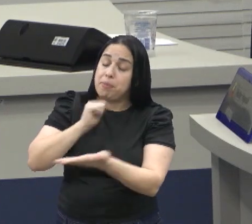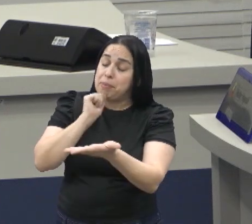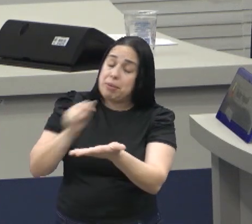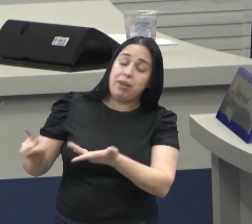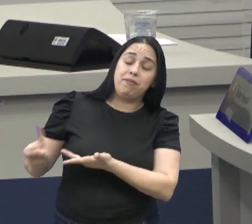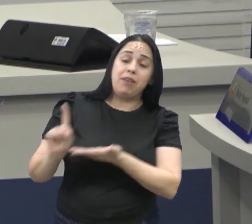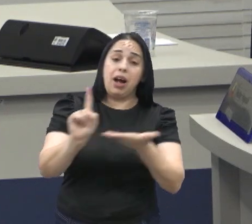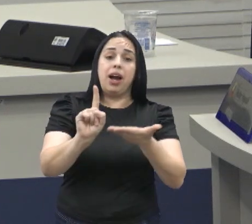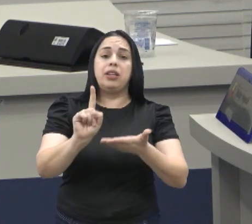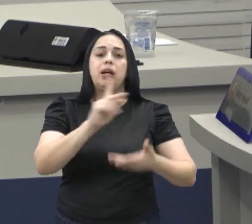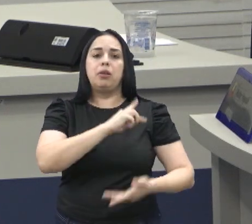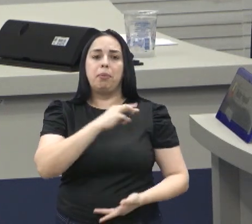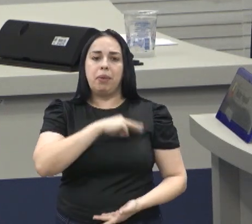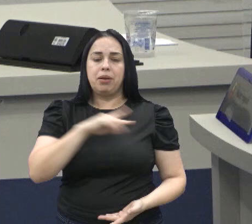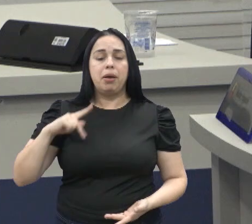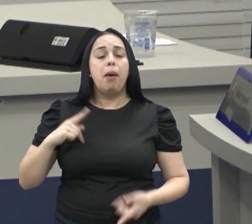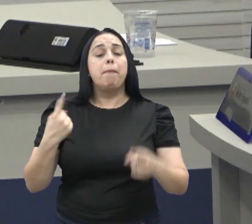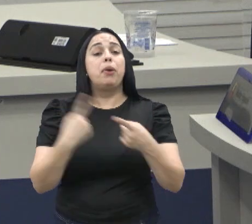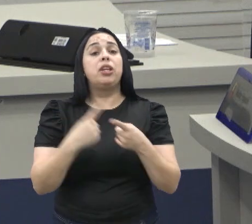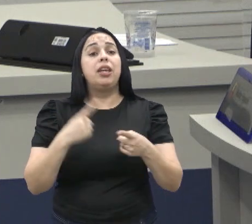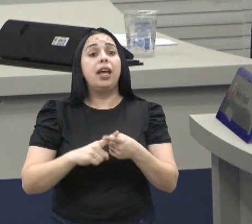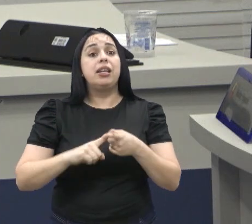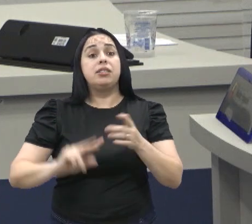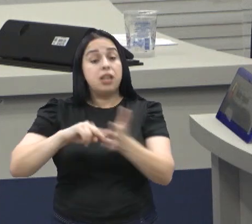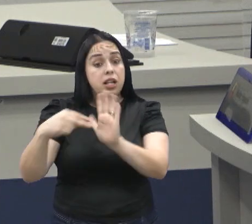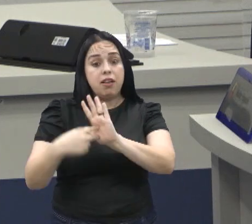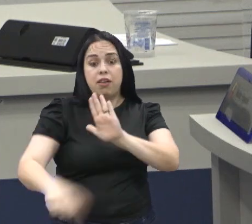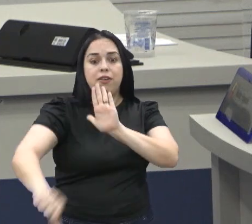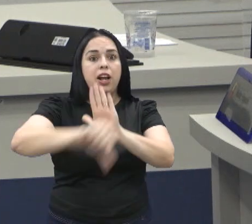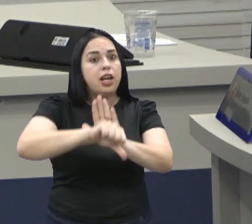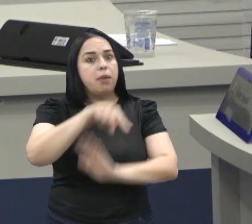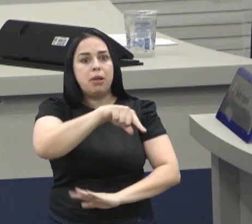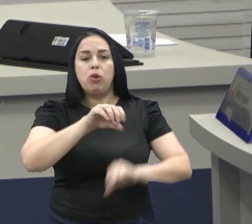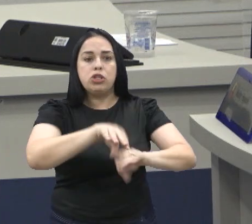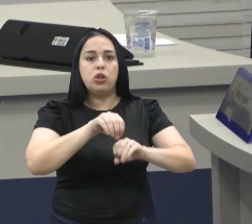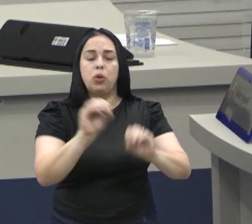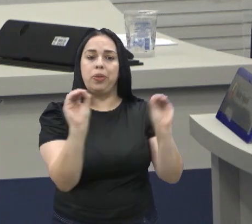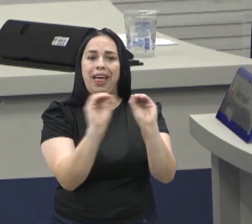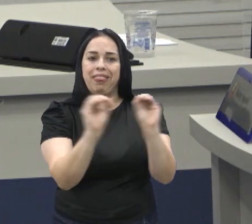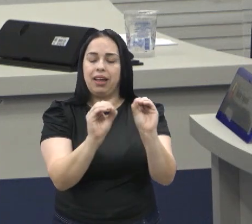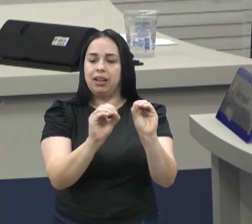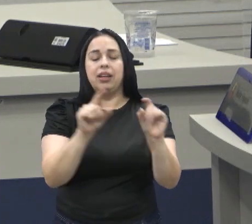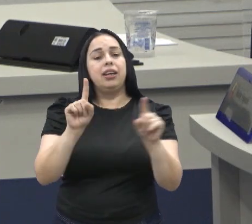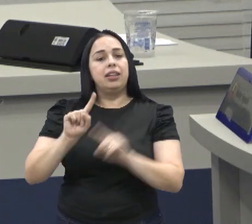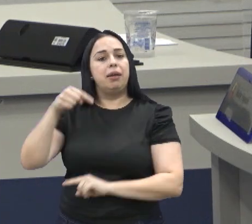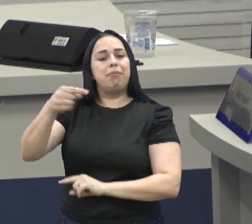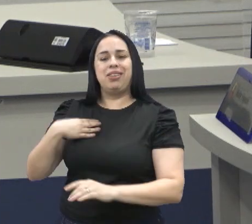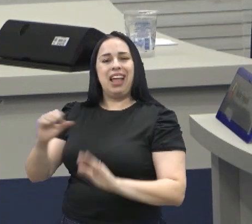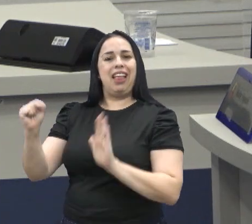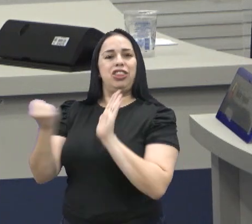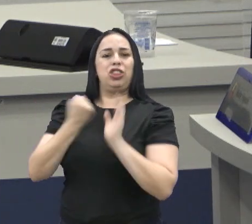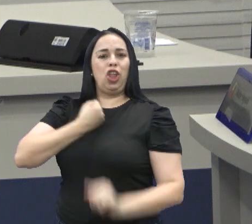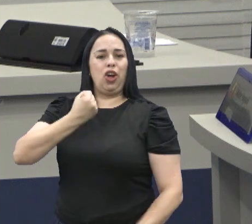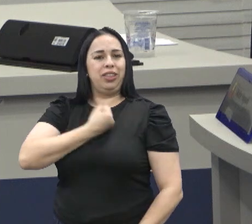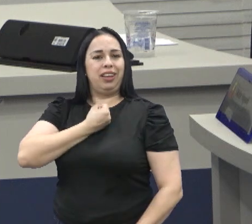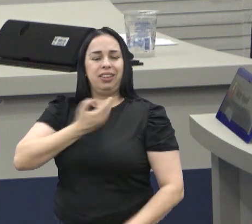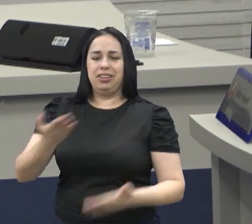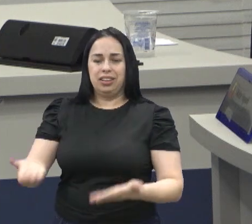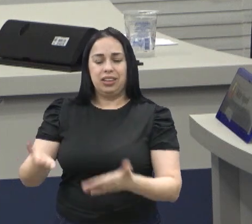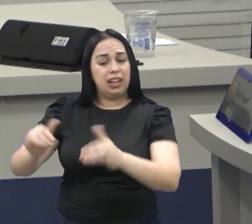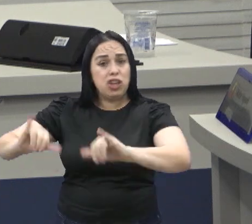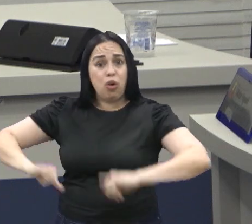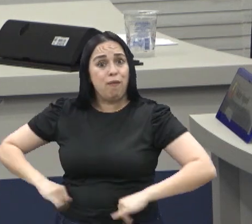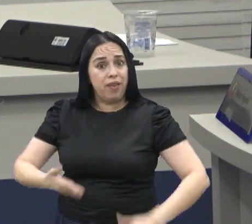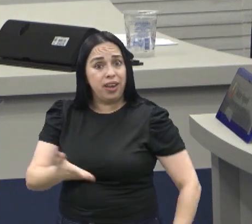contra a educação, contra a educação, contra o abuso do menor que está sofrendo esse tipo de coisa,